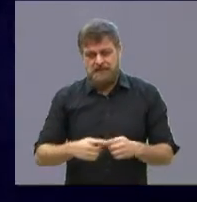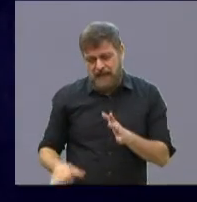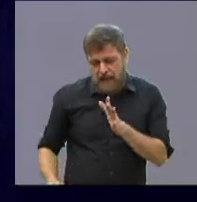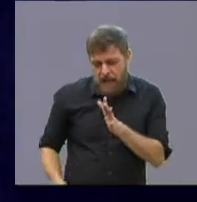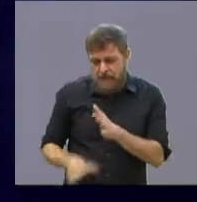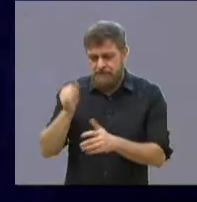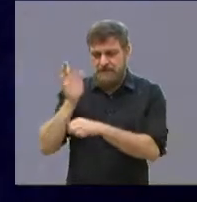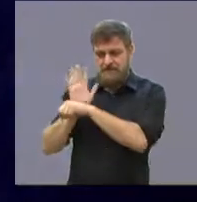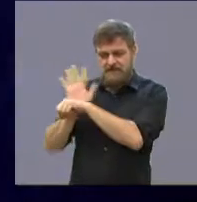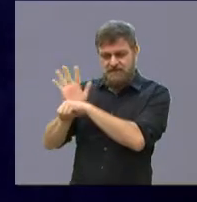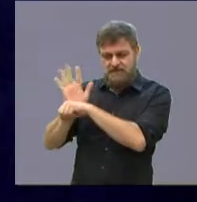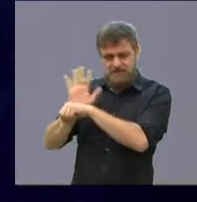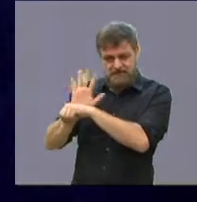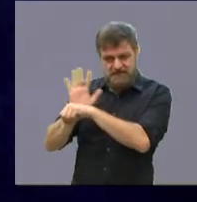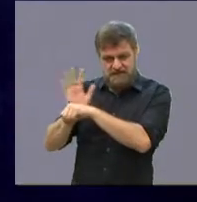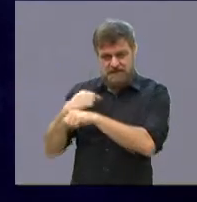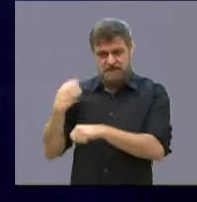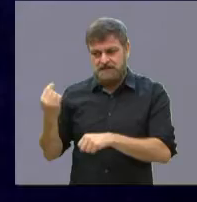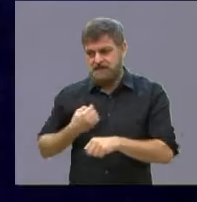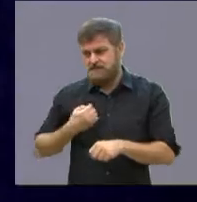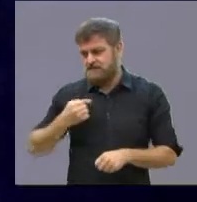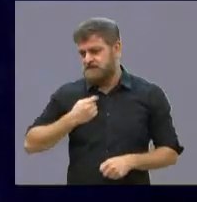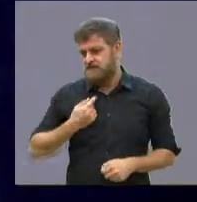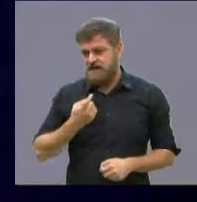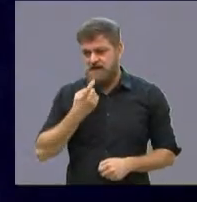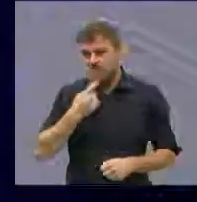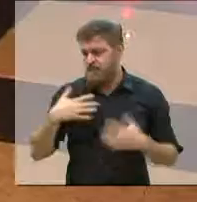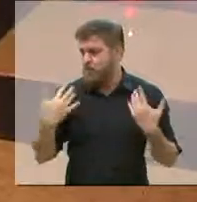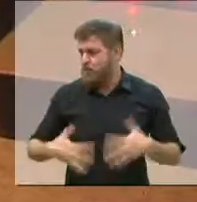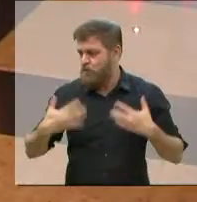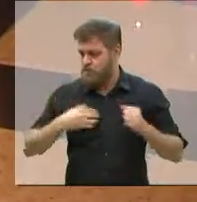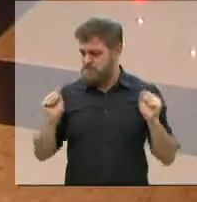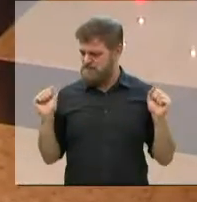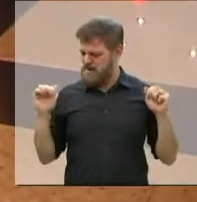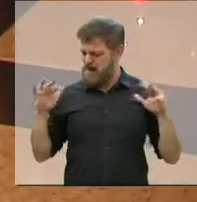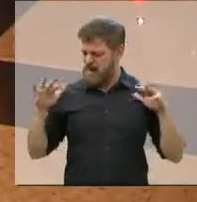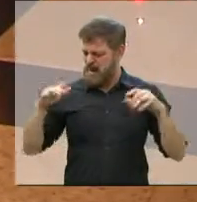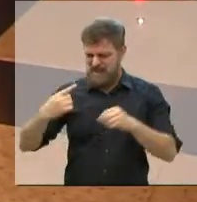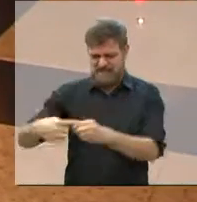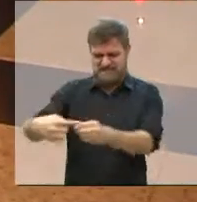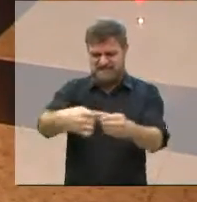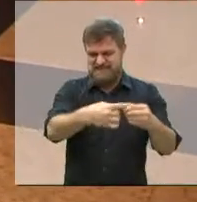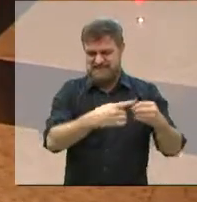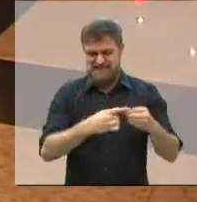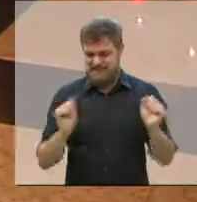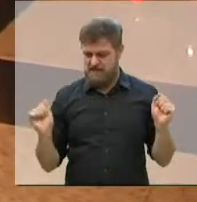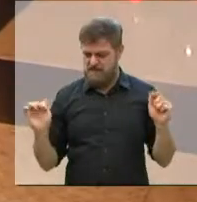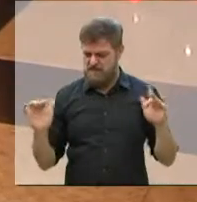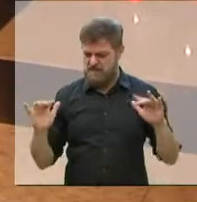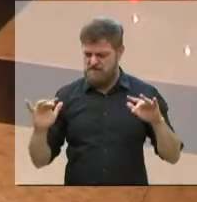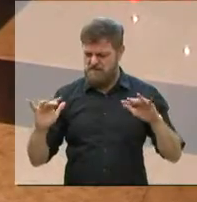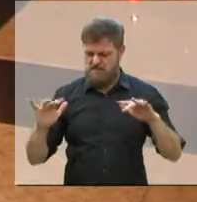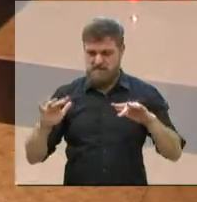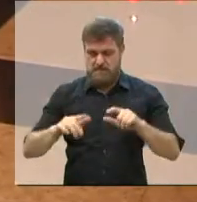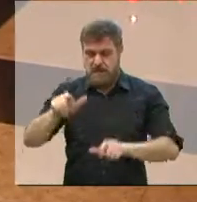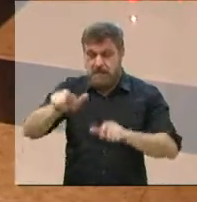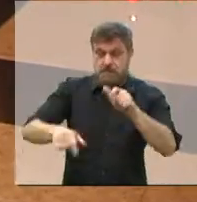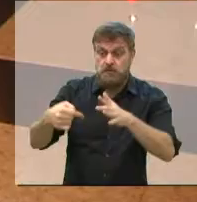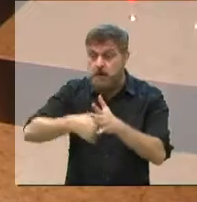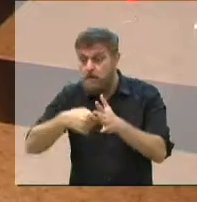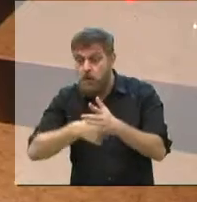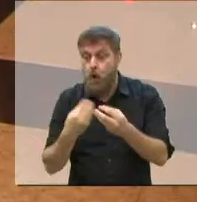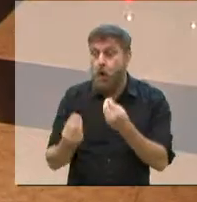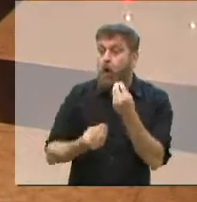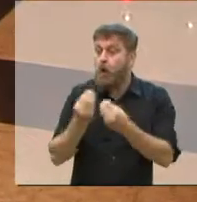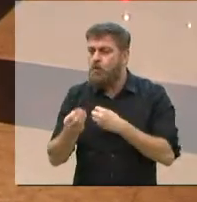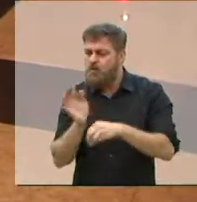primeira sessão, a gente estourou aqui Campinas, sabe, a região metropolitana de Campinas aqui, todo mundo veio perguntar como